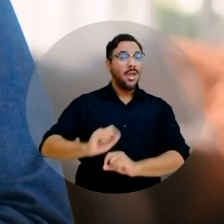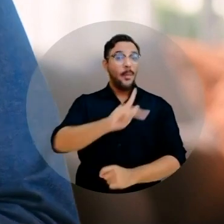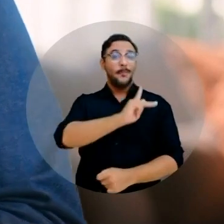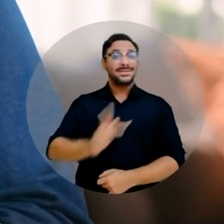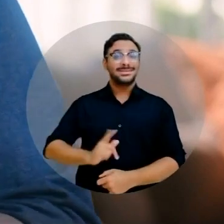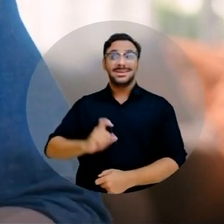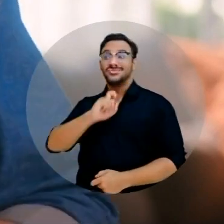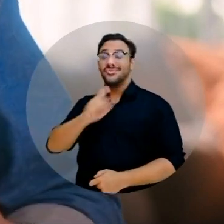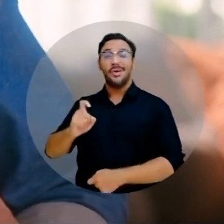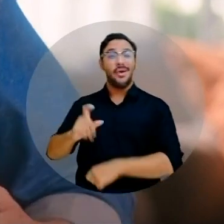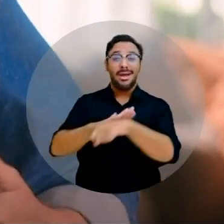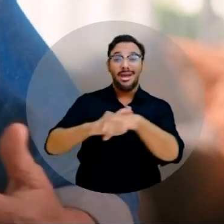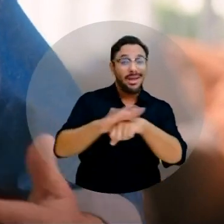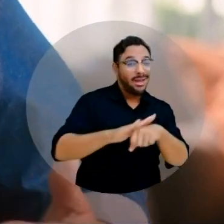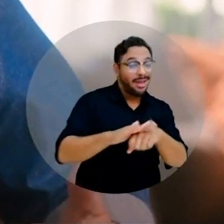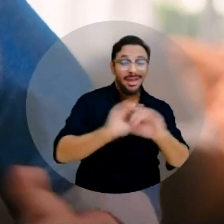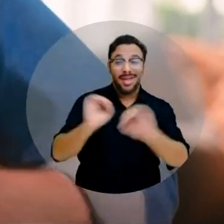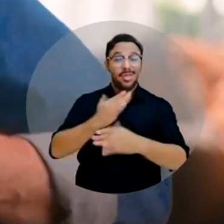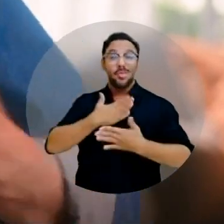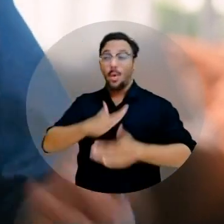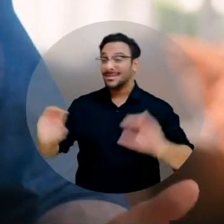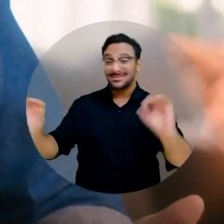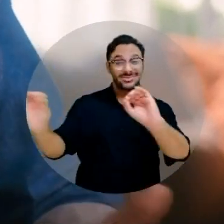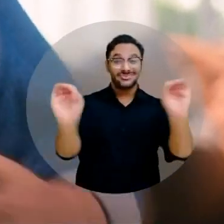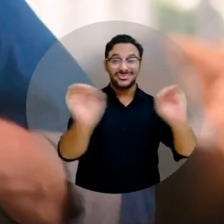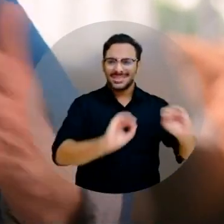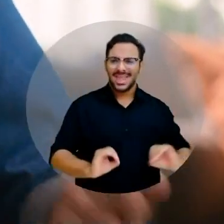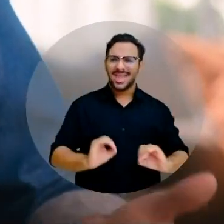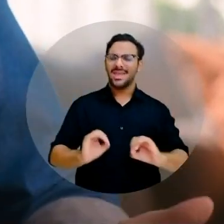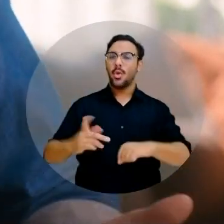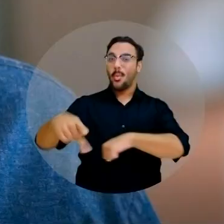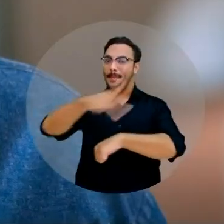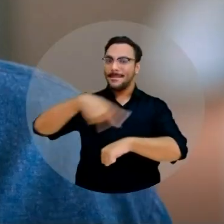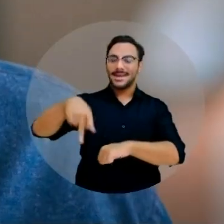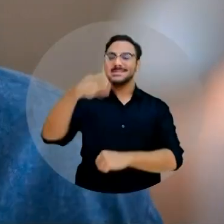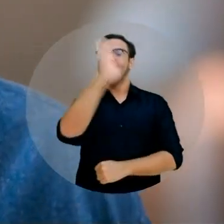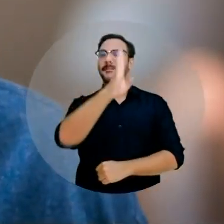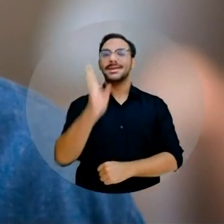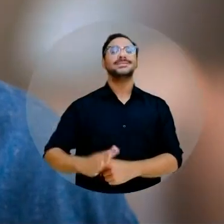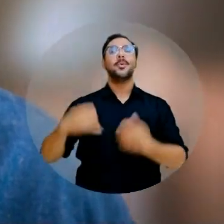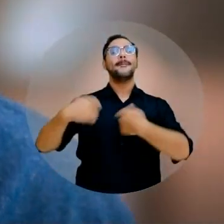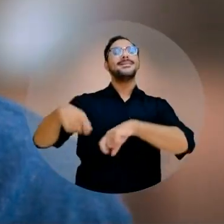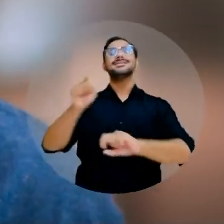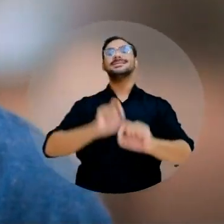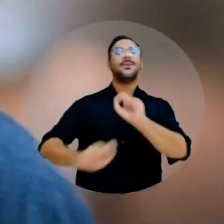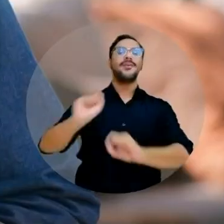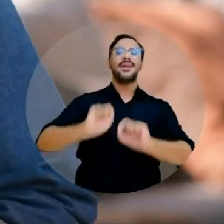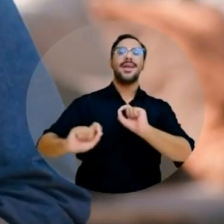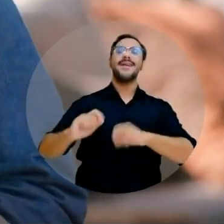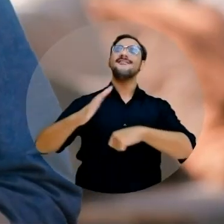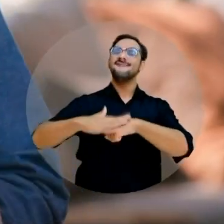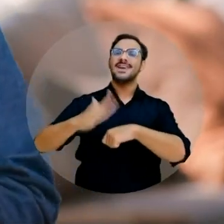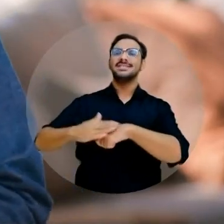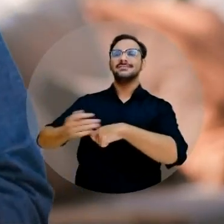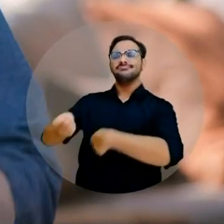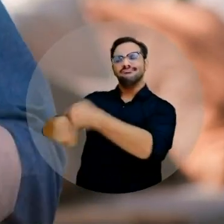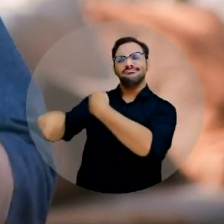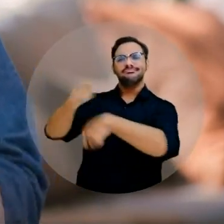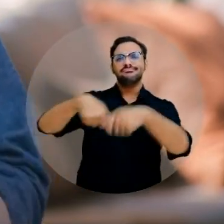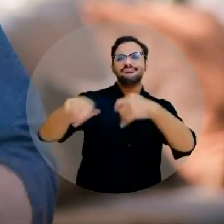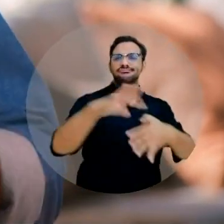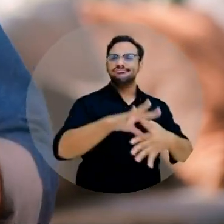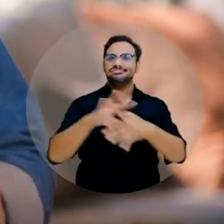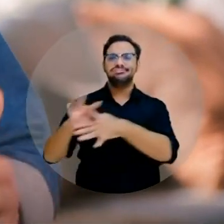hoje, você tem um presidente que não conversa com ninguém, que não gosta de ninguém. Um país do tamanho do Brasil